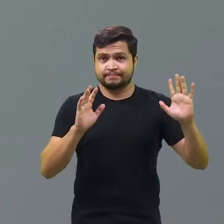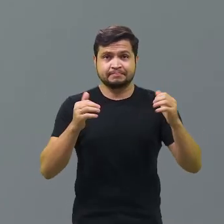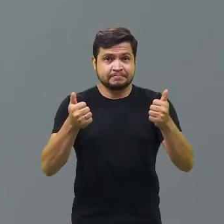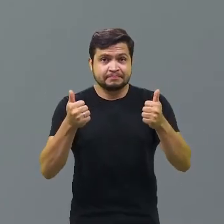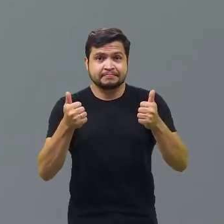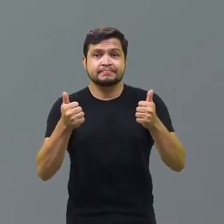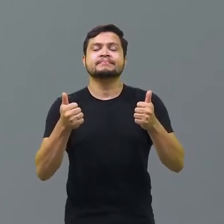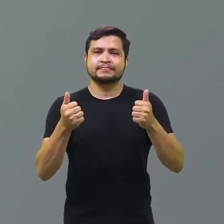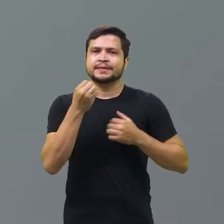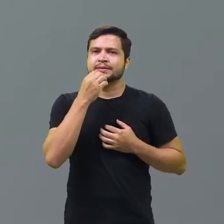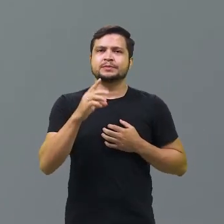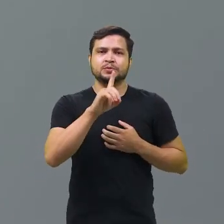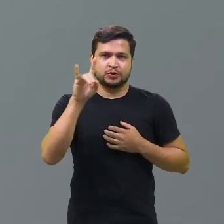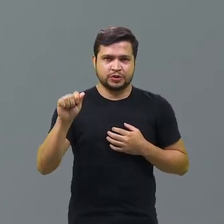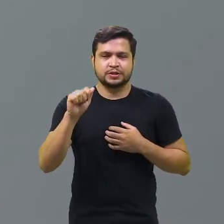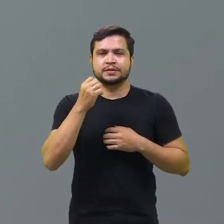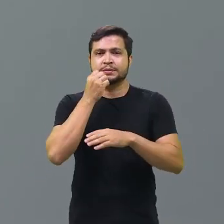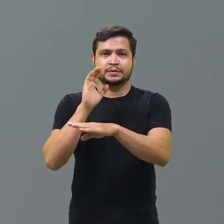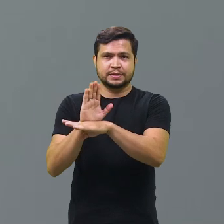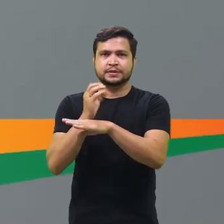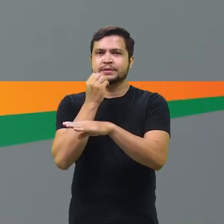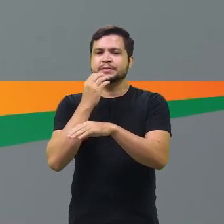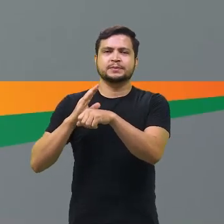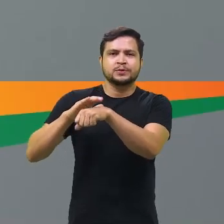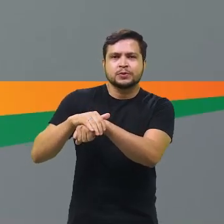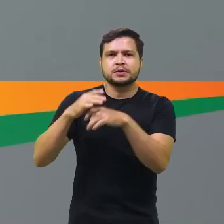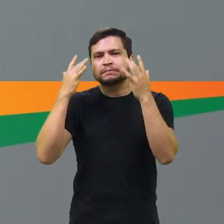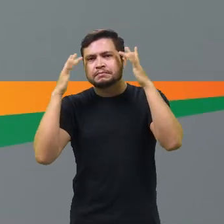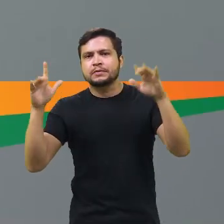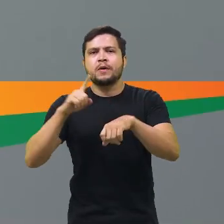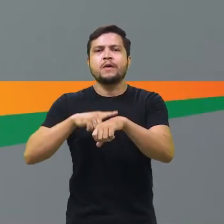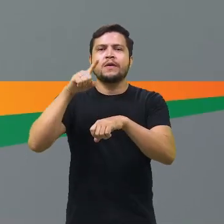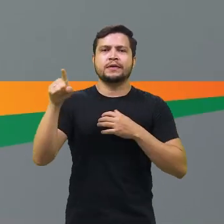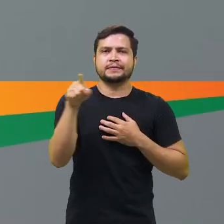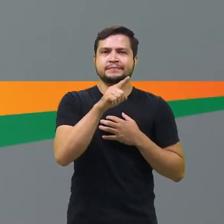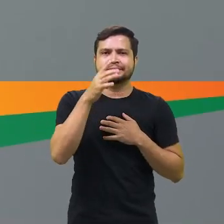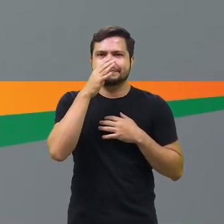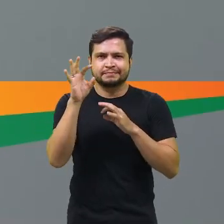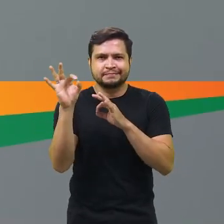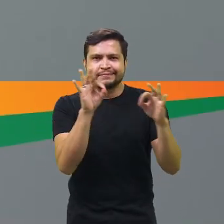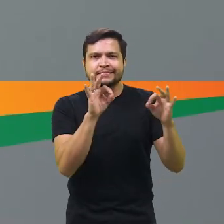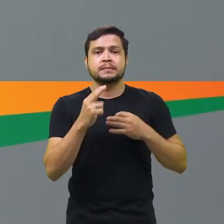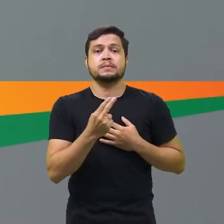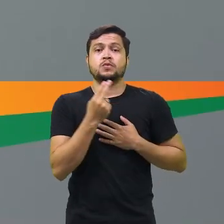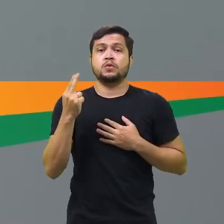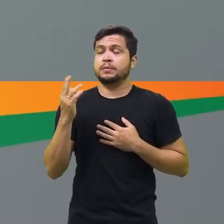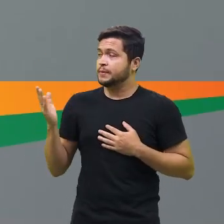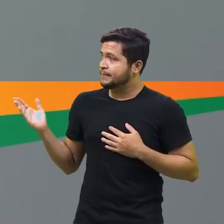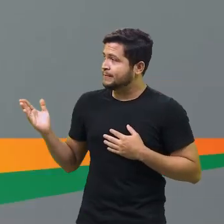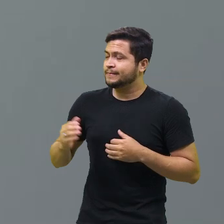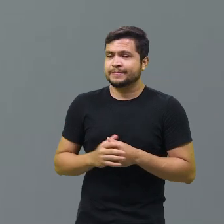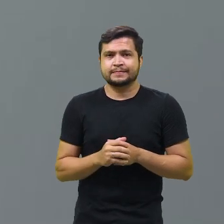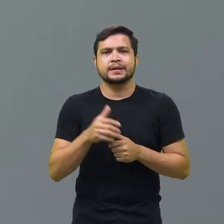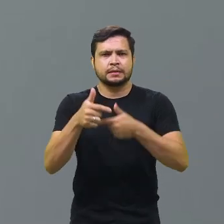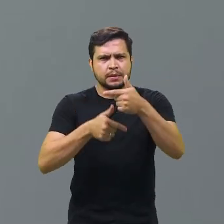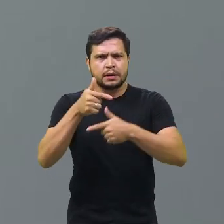Olá, gente. Bom dia, boa tarde, boa noite, né? Eu não sei a hora que vocês estão assistindo esse vídeo. Eu me chamo professor Will, sou professor